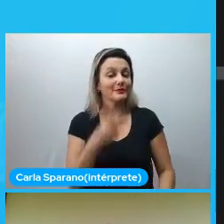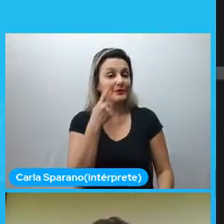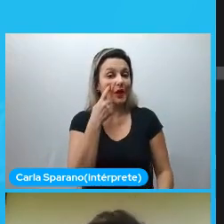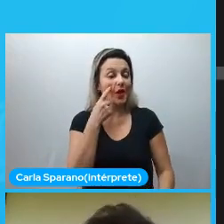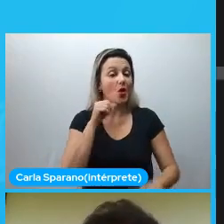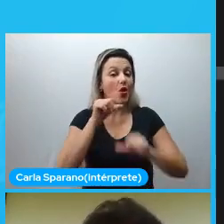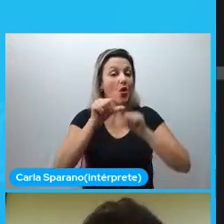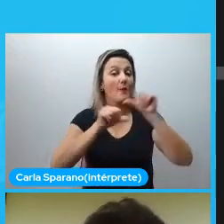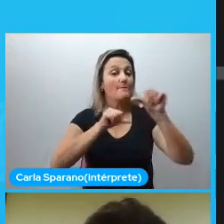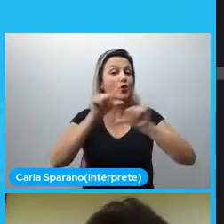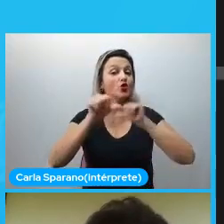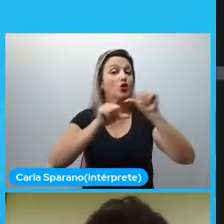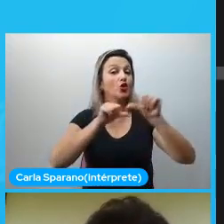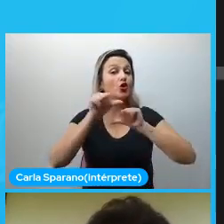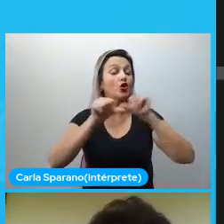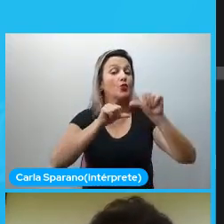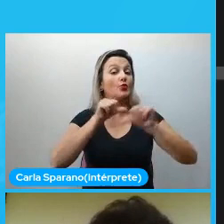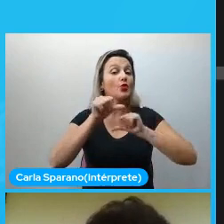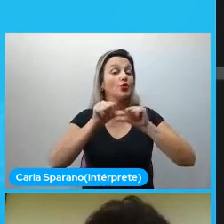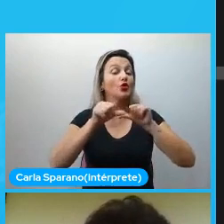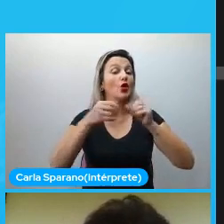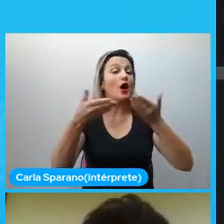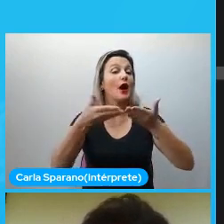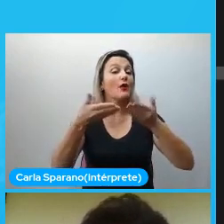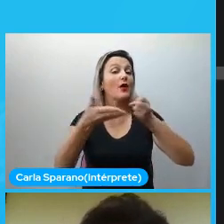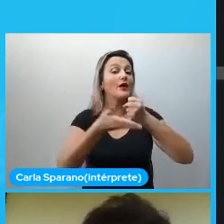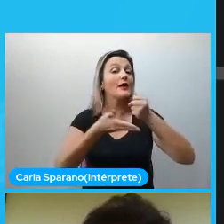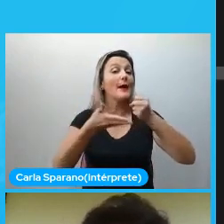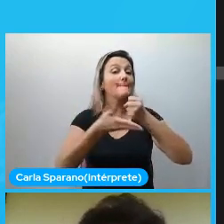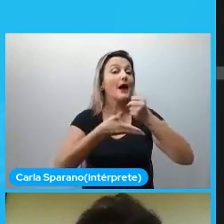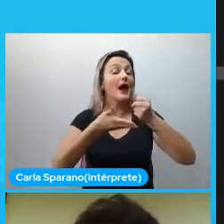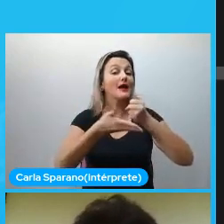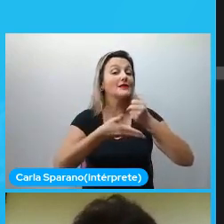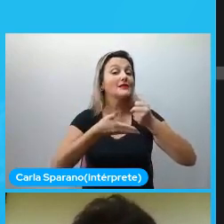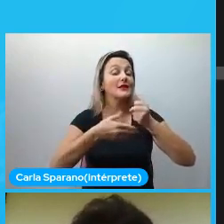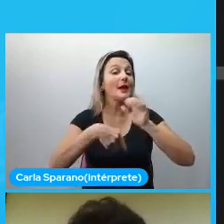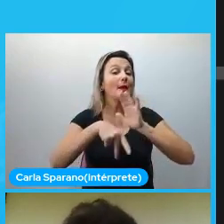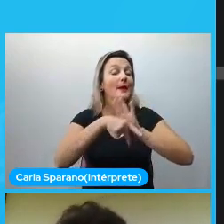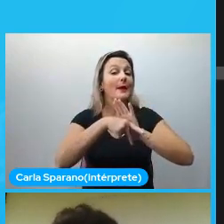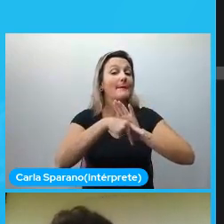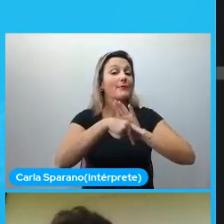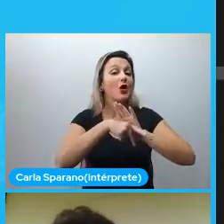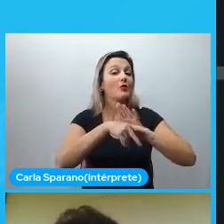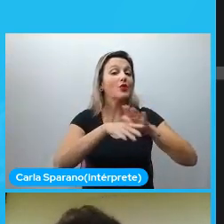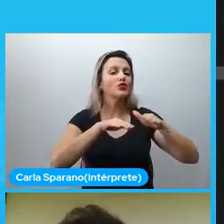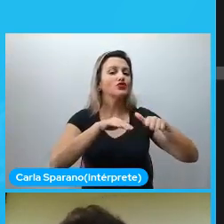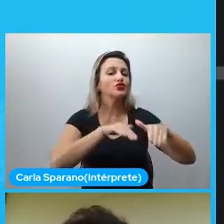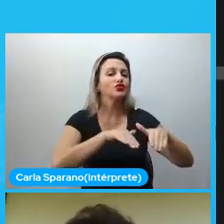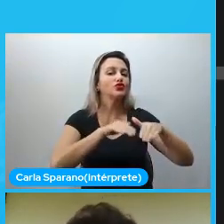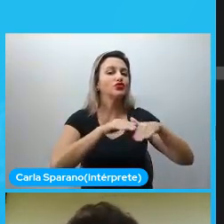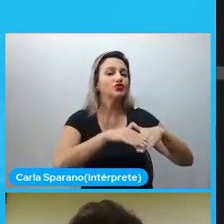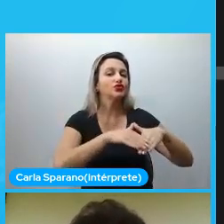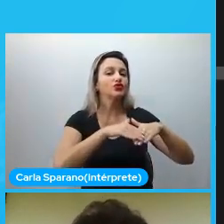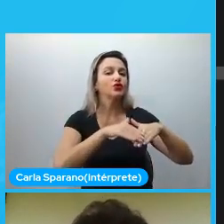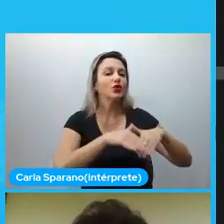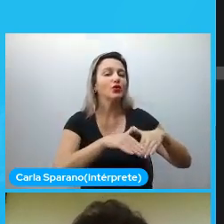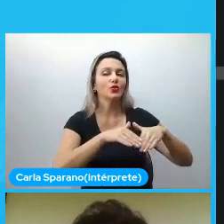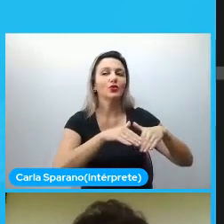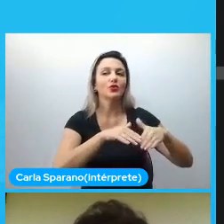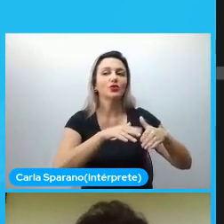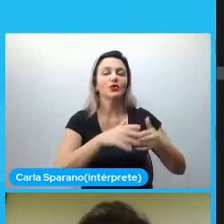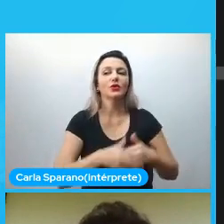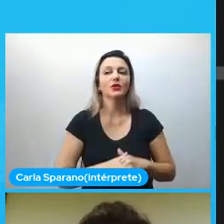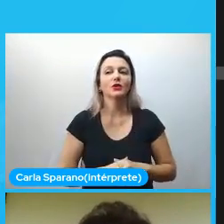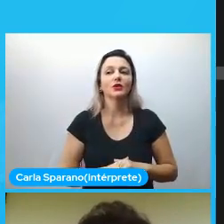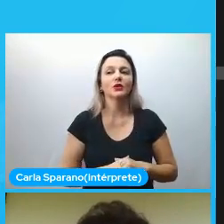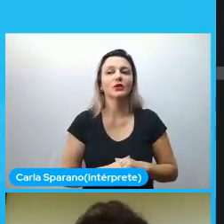Pronto, já temos a nossa base clássica do funk. E uma coisa que eu fui ver, que tipo, quando a gente pensa em funk,